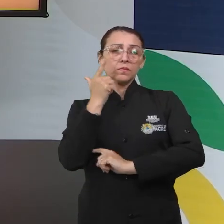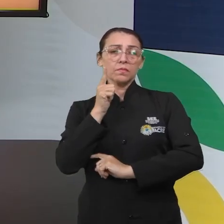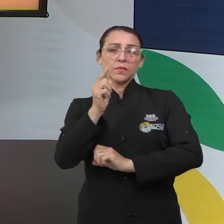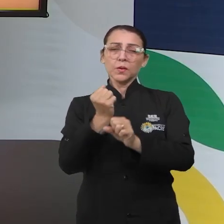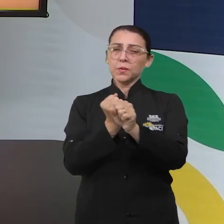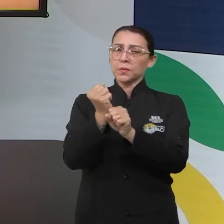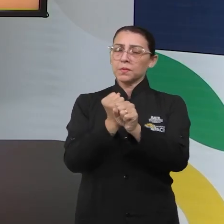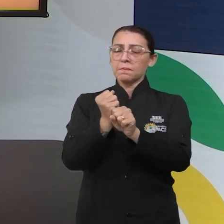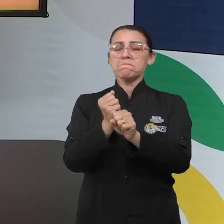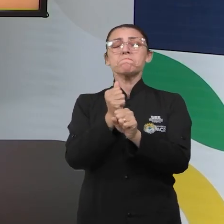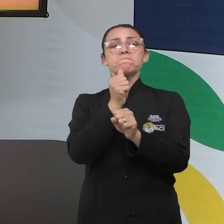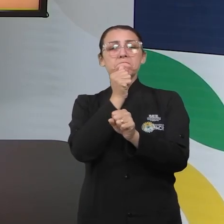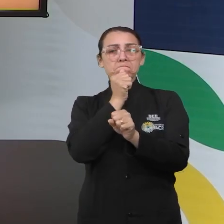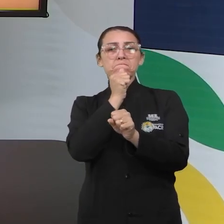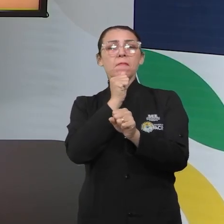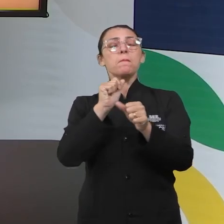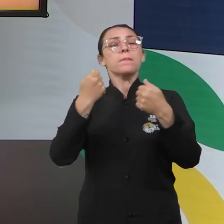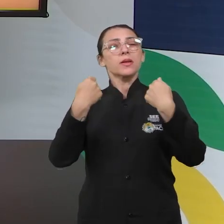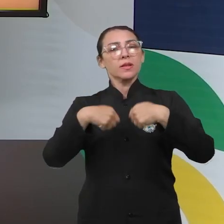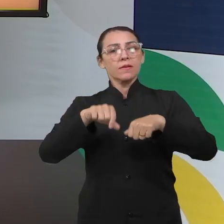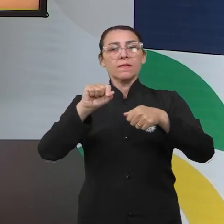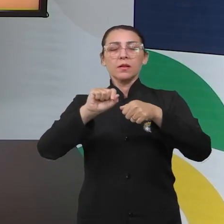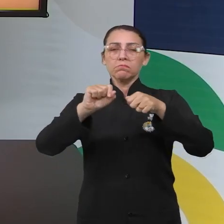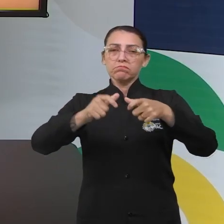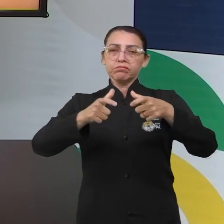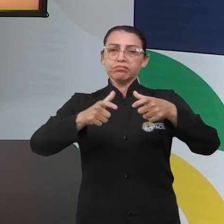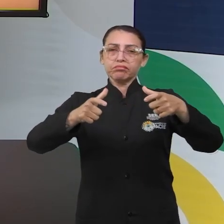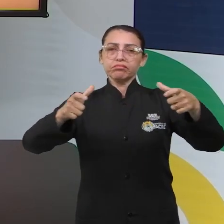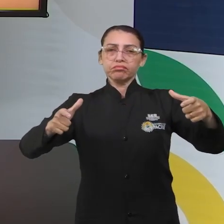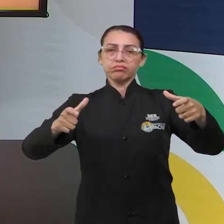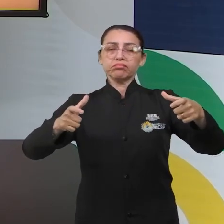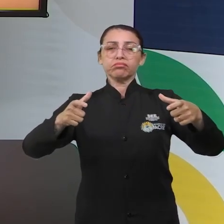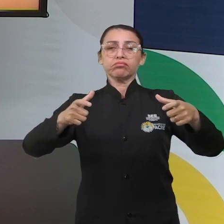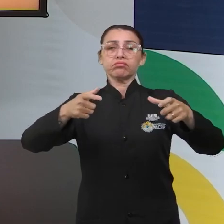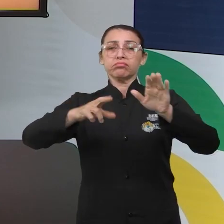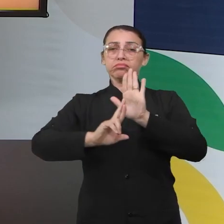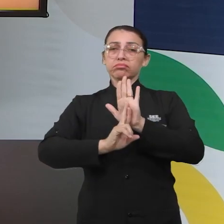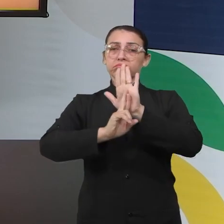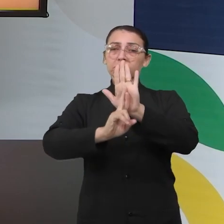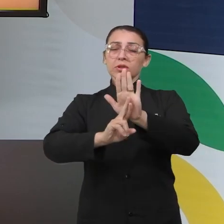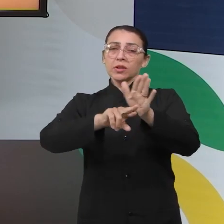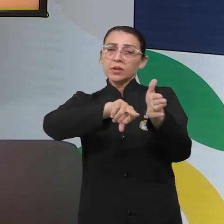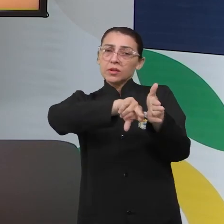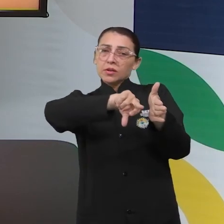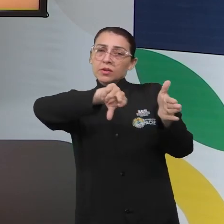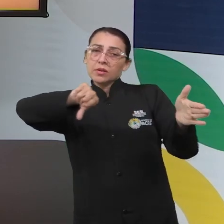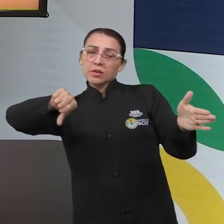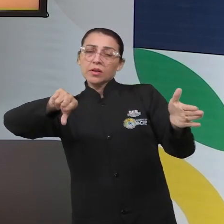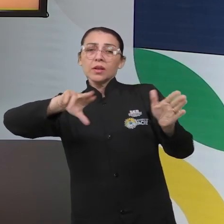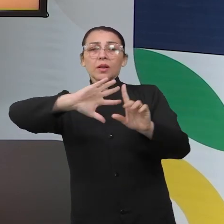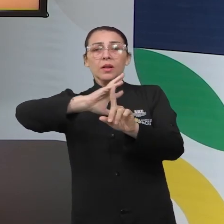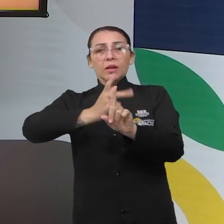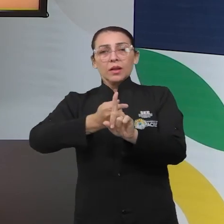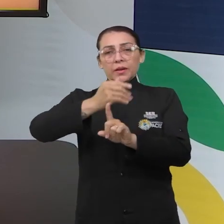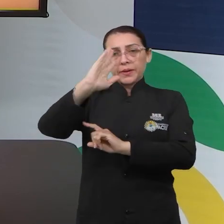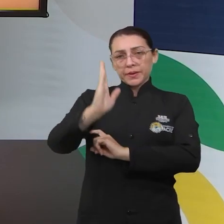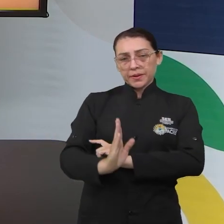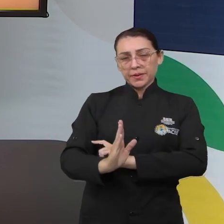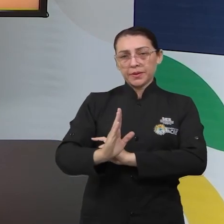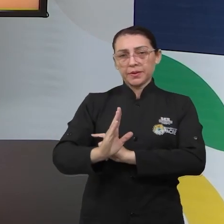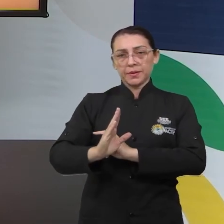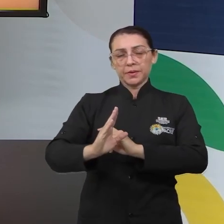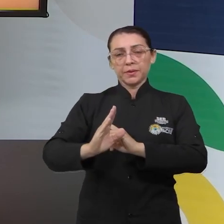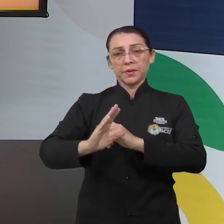anos, ainda há muito a ser feito para ampliar a representação da diversidade na arte brasileira.